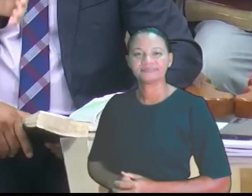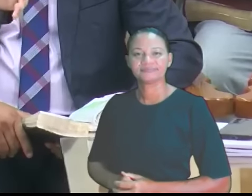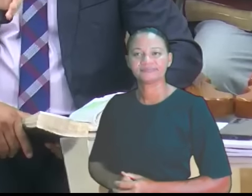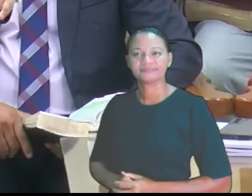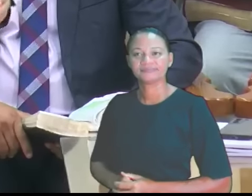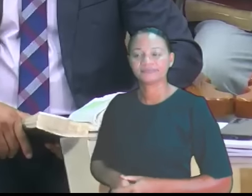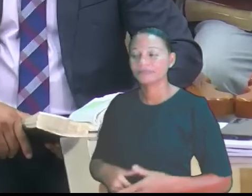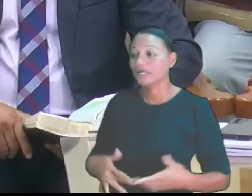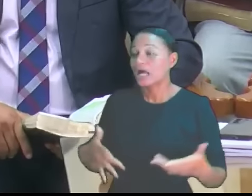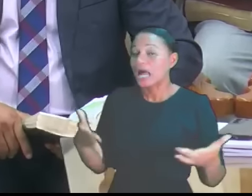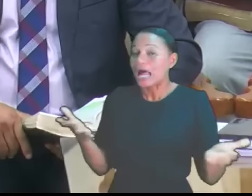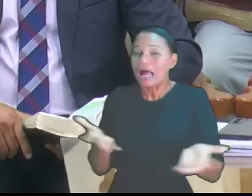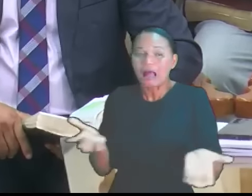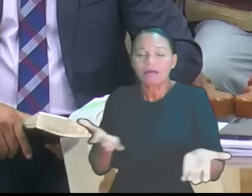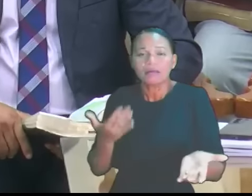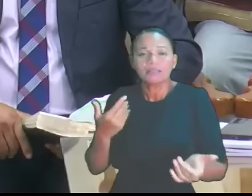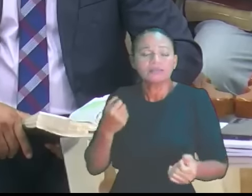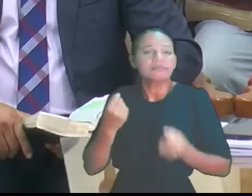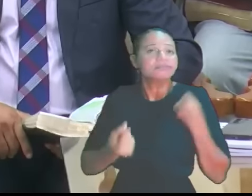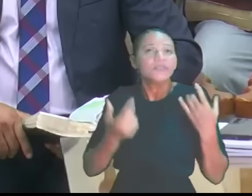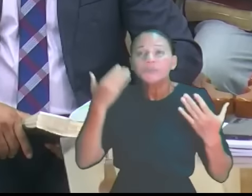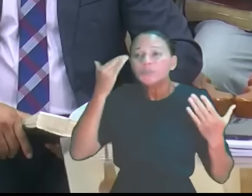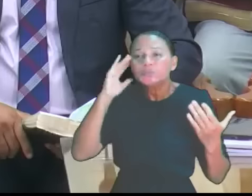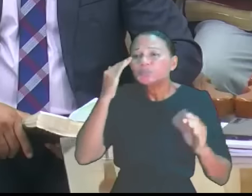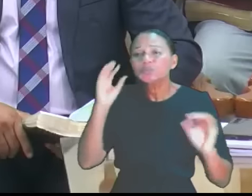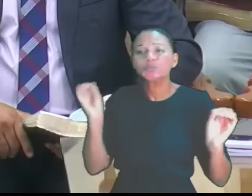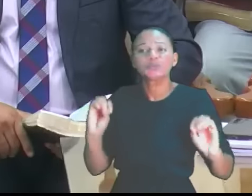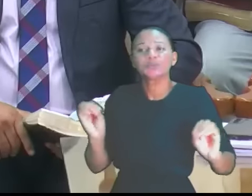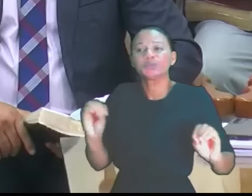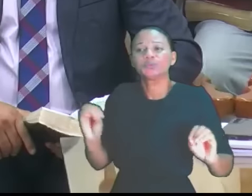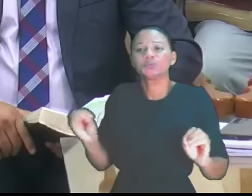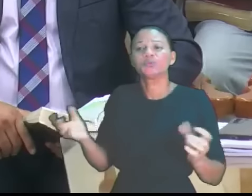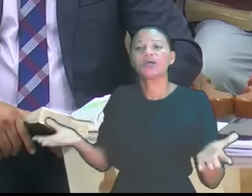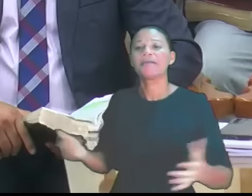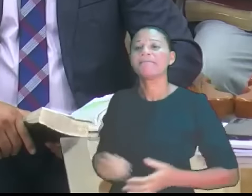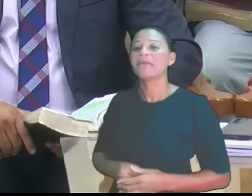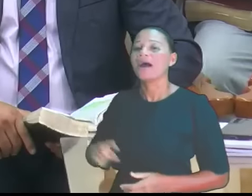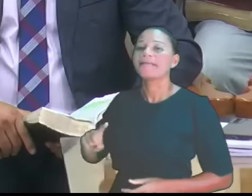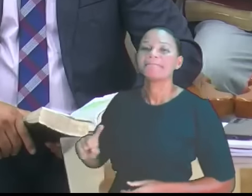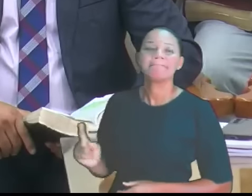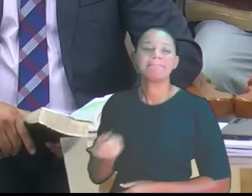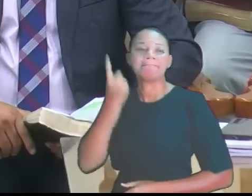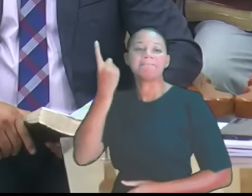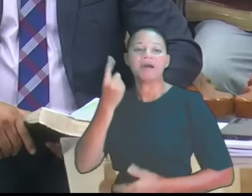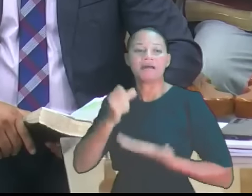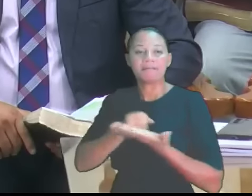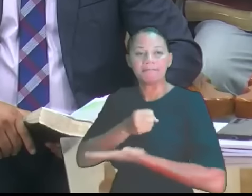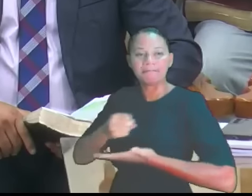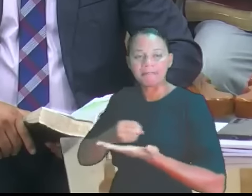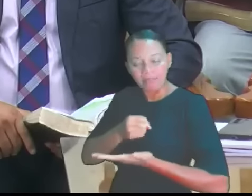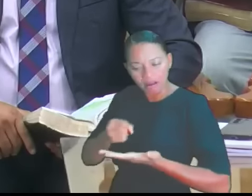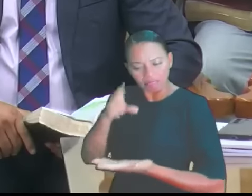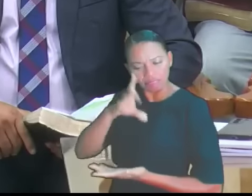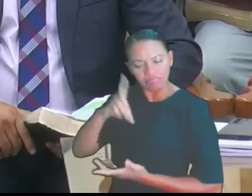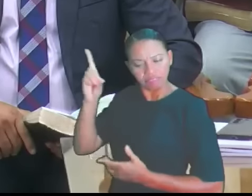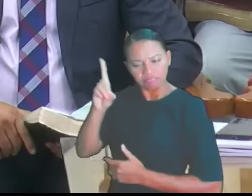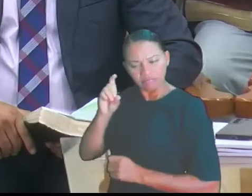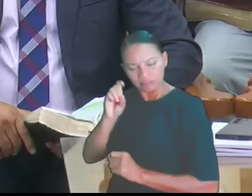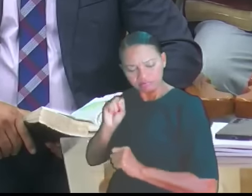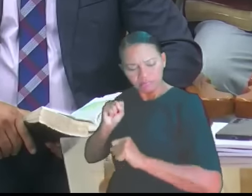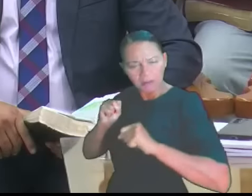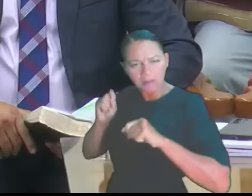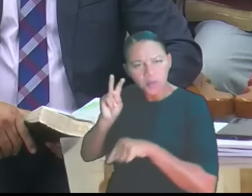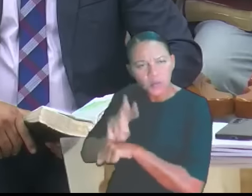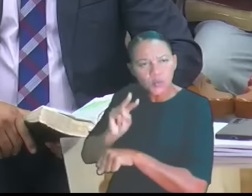Agora, às vezes nós não entendemos isso. Mas aqui está o primeiro princípio para Deus prover.